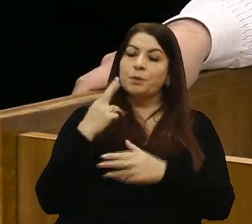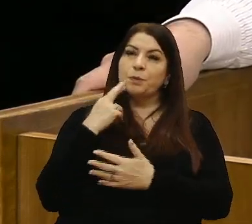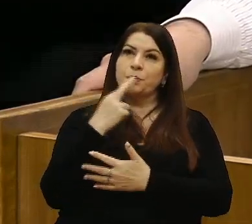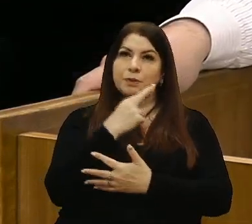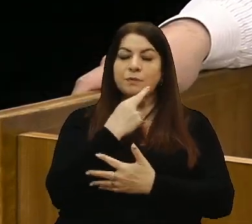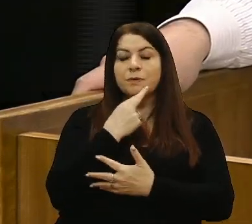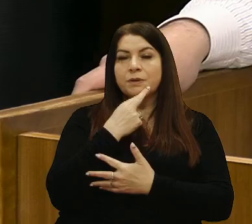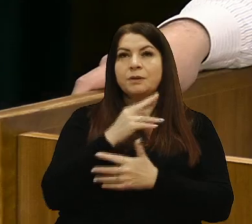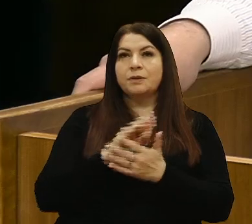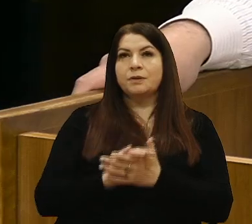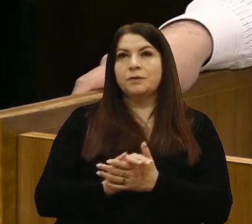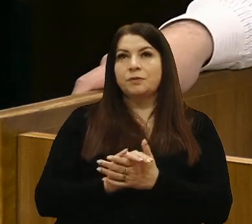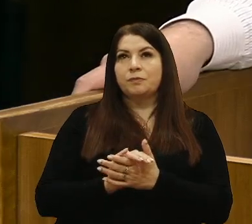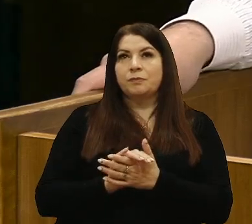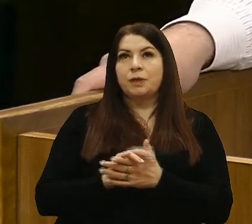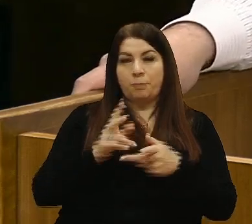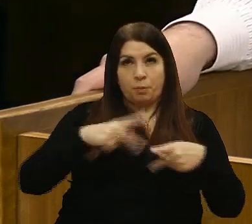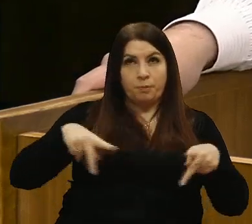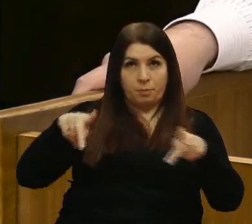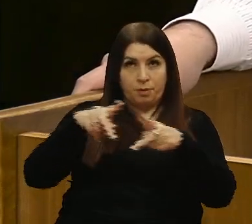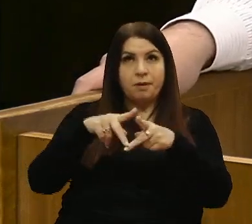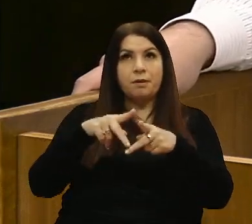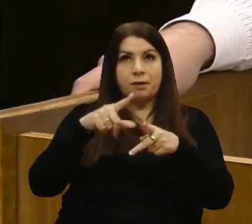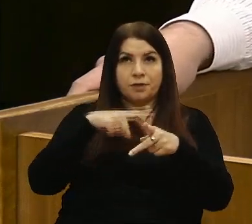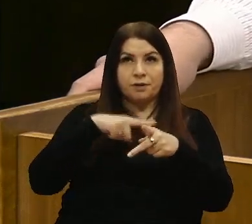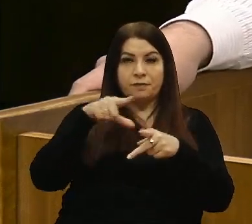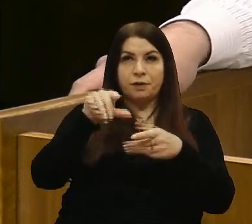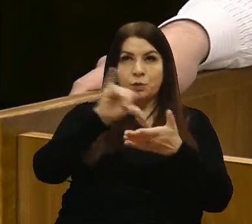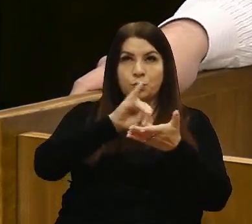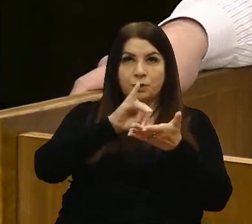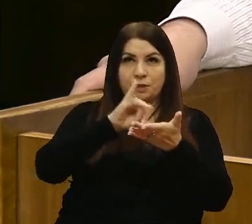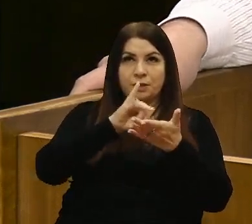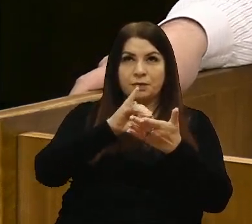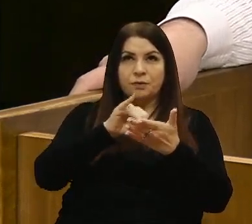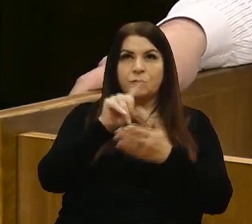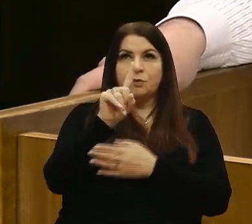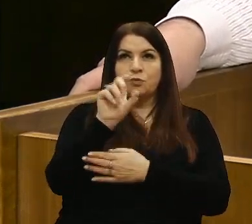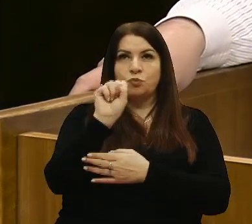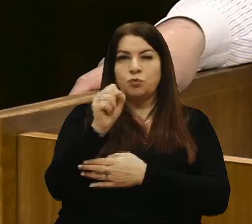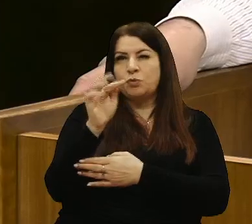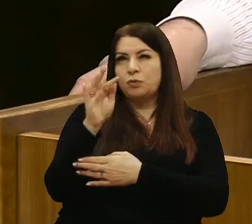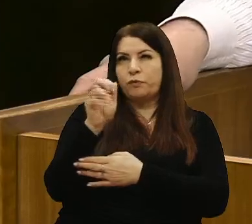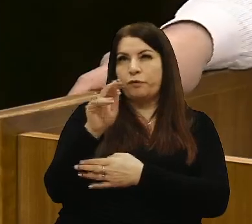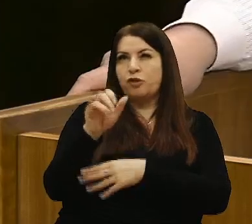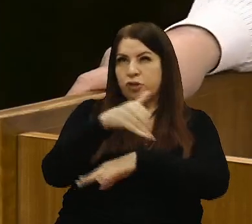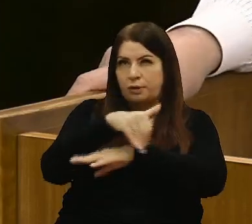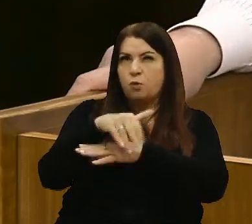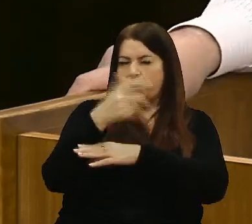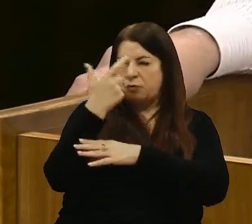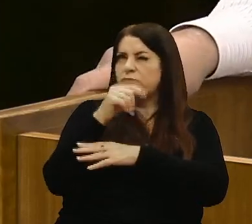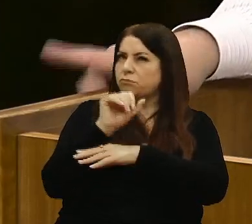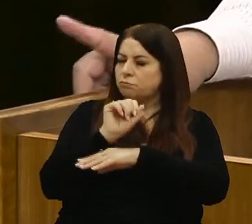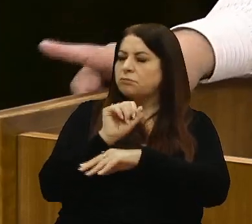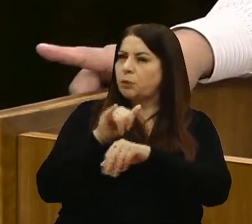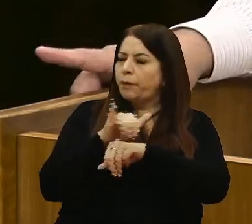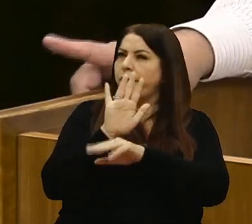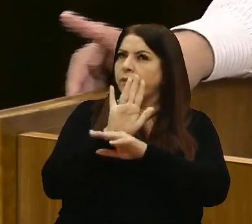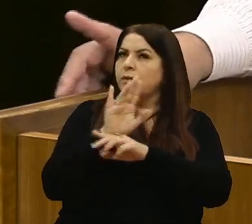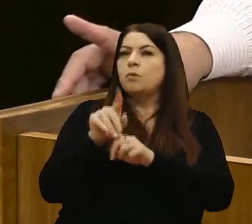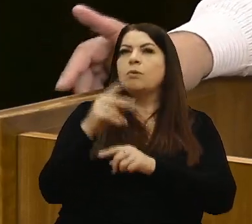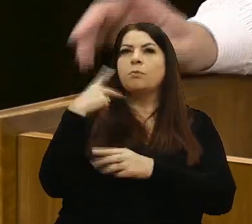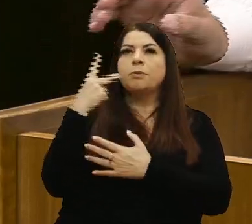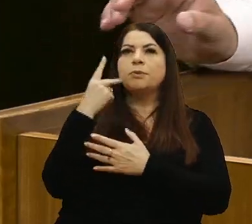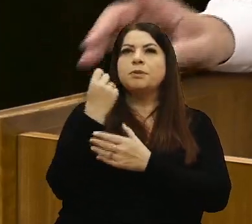restaurante popular, né, aqui no centro, ficava na 18 do Forte, se eu não estou enganado. Então, quero dizer que a